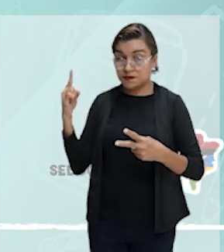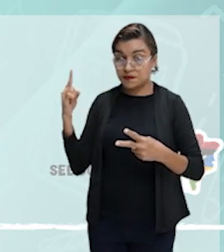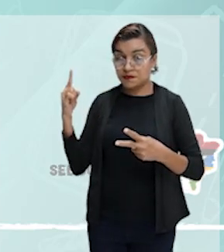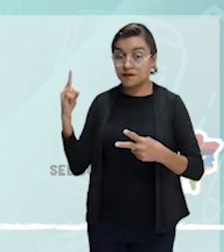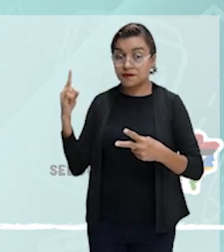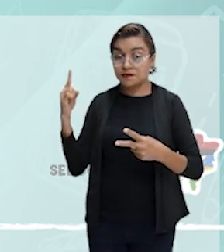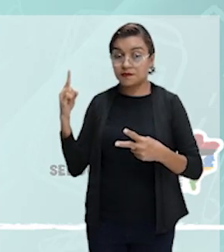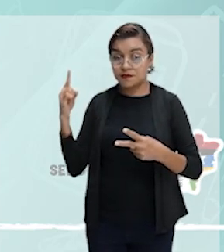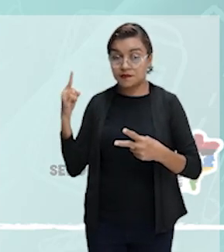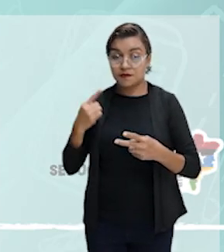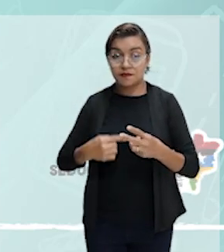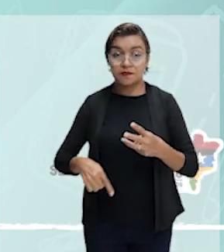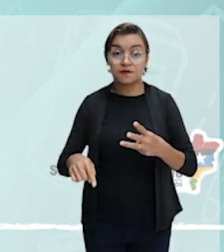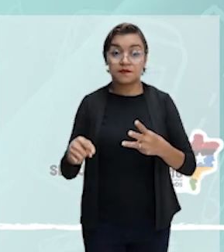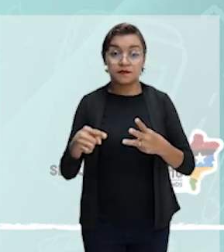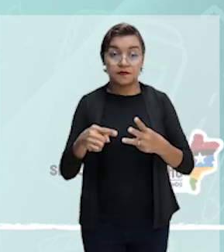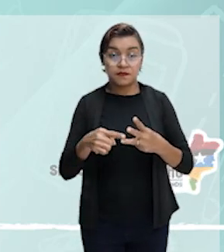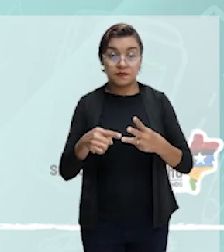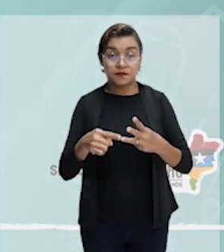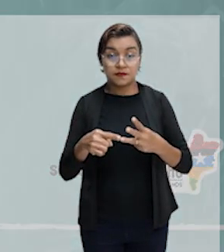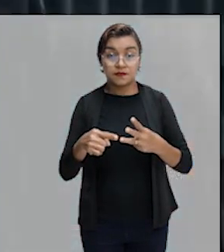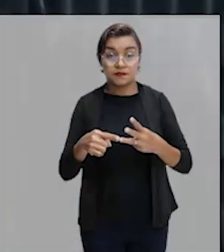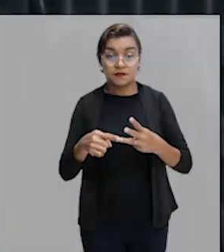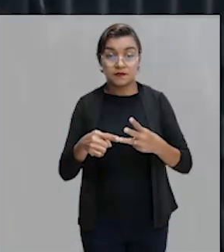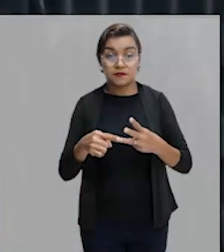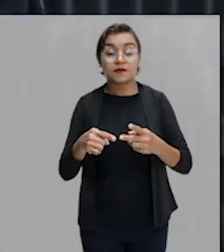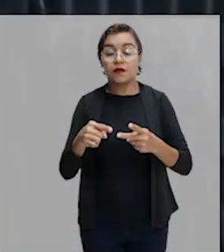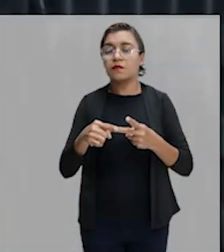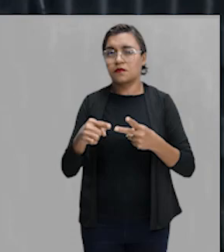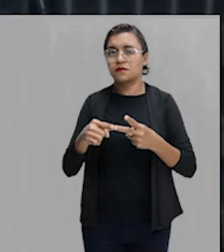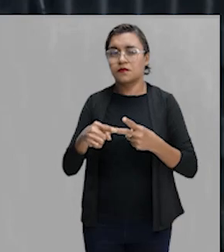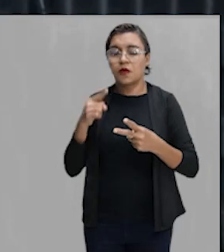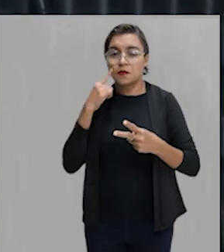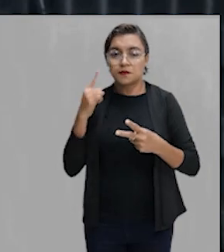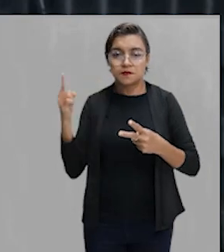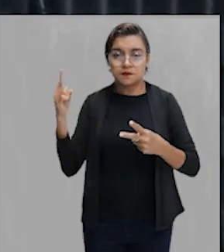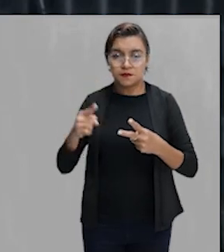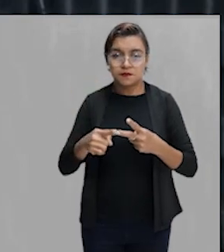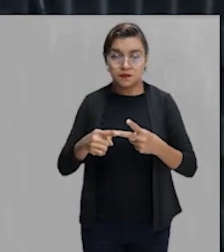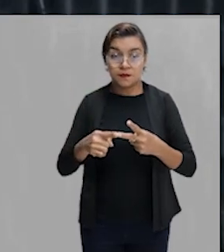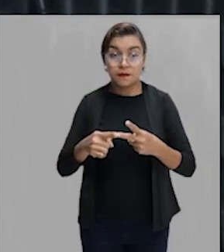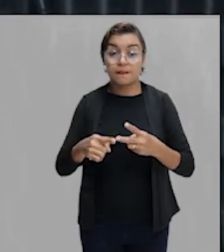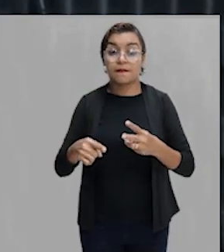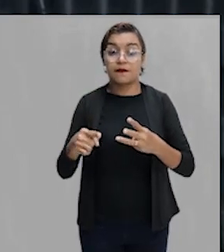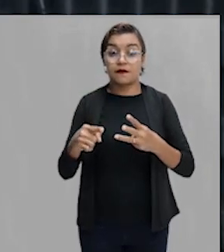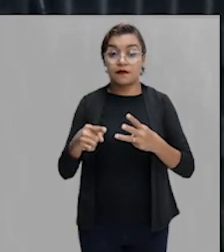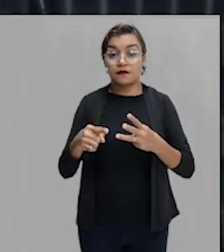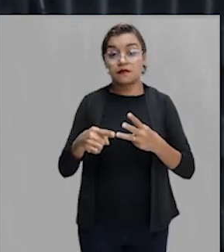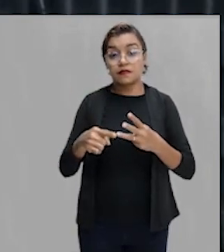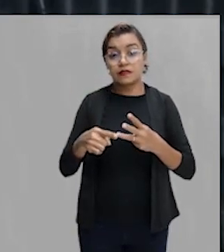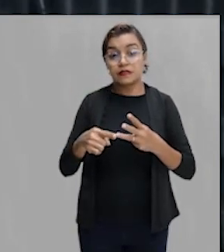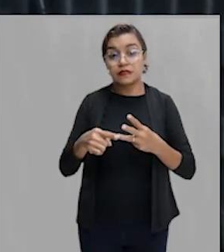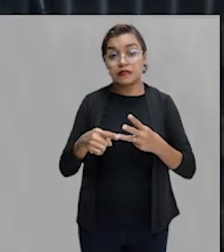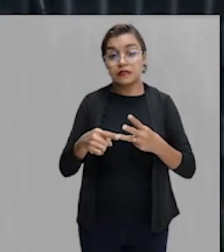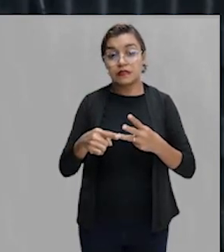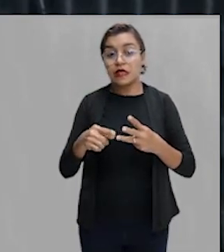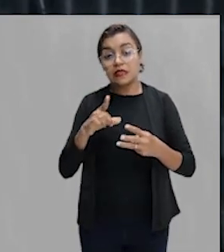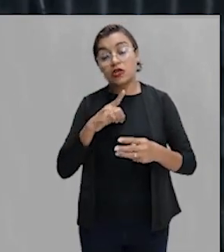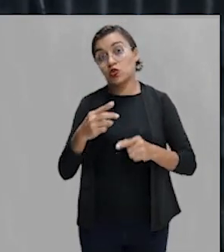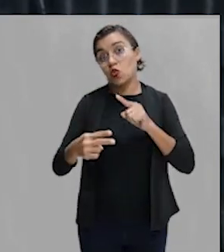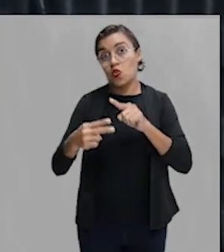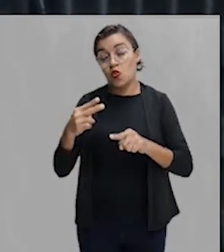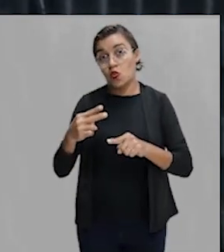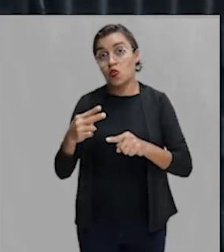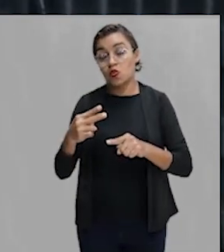para refrescar a tua memória, vamos citar alguns exemplos de movimentos contemporâneos e eu decidi falar sobre 2,